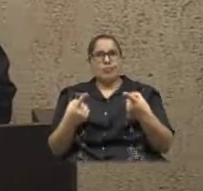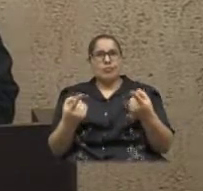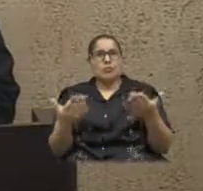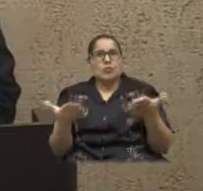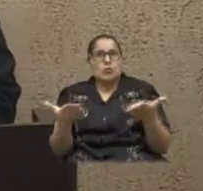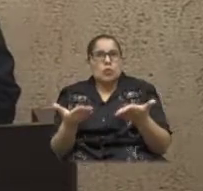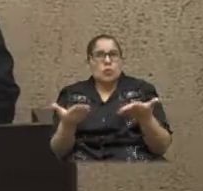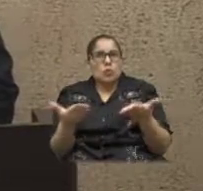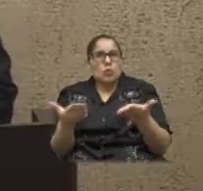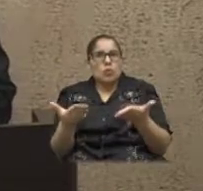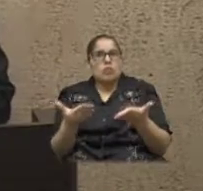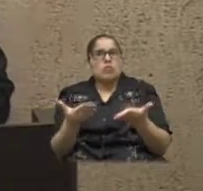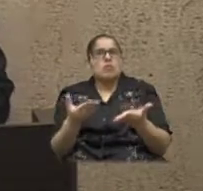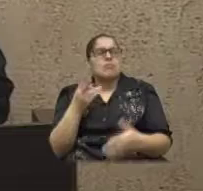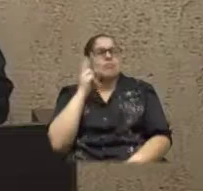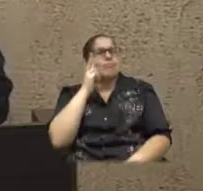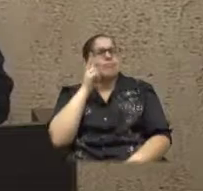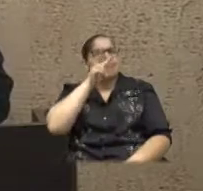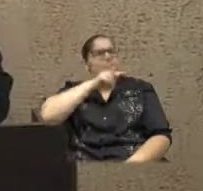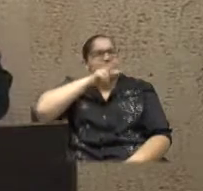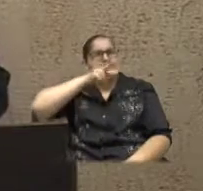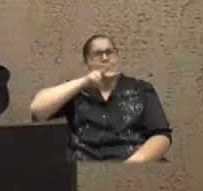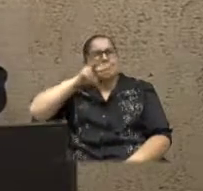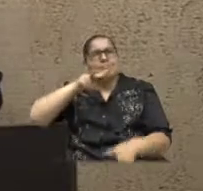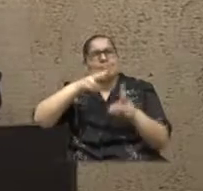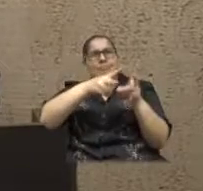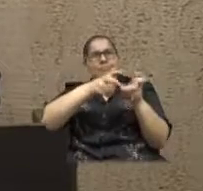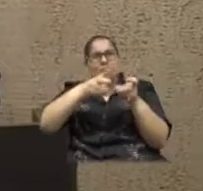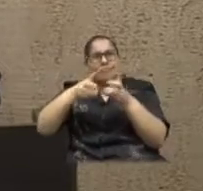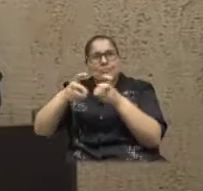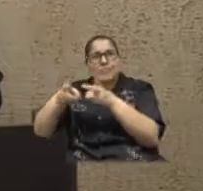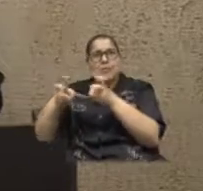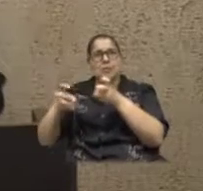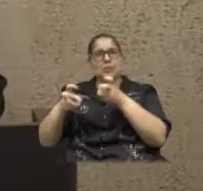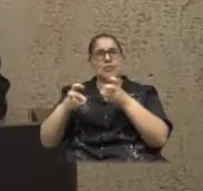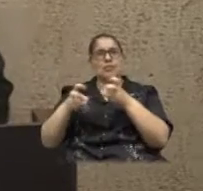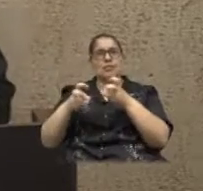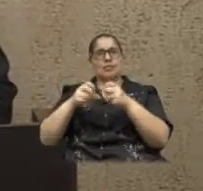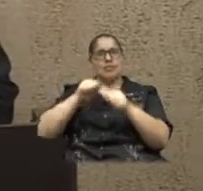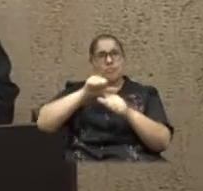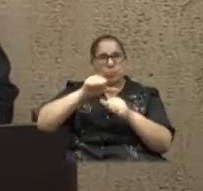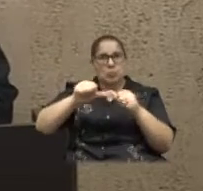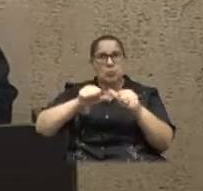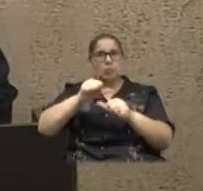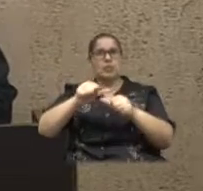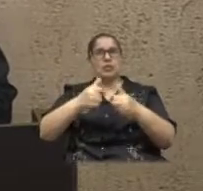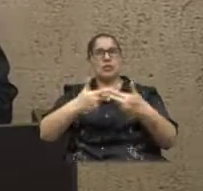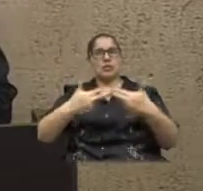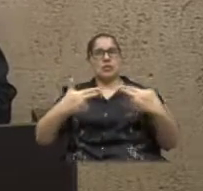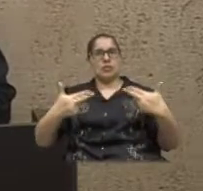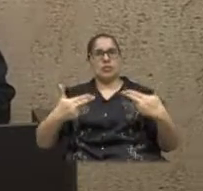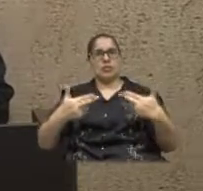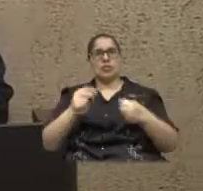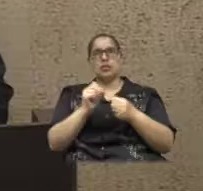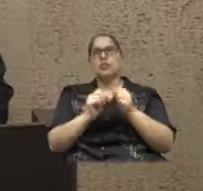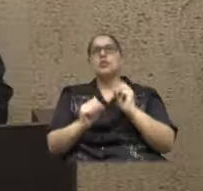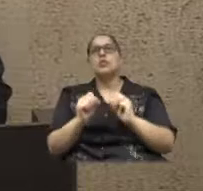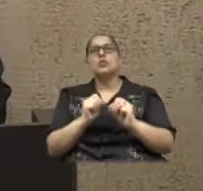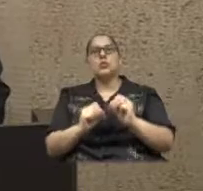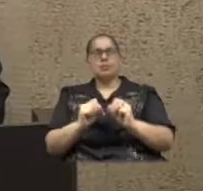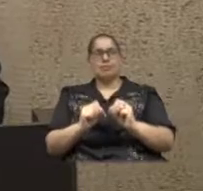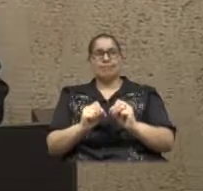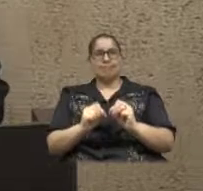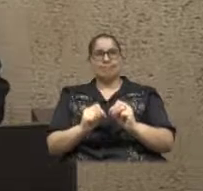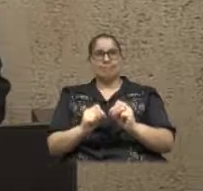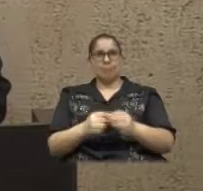em que nós estamos vendo os sinais acontecerem, o que nós podemos fazer? Não é? Porque eu garanto